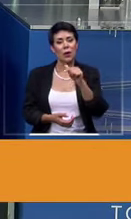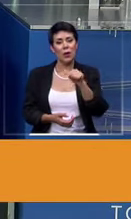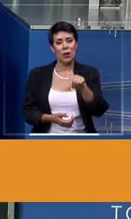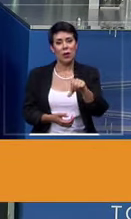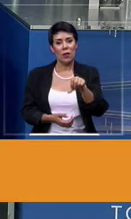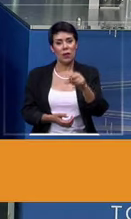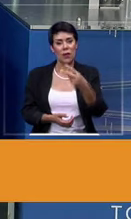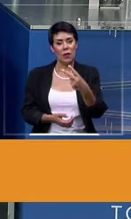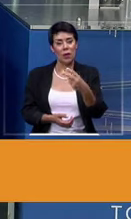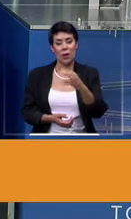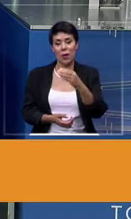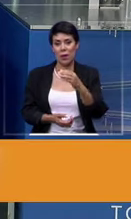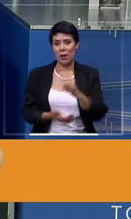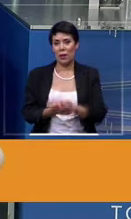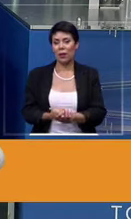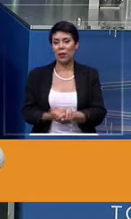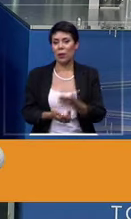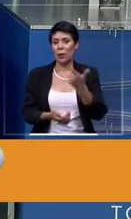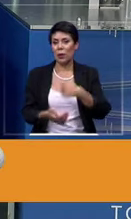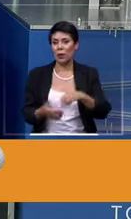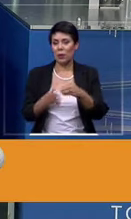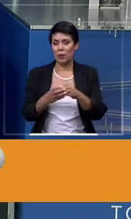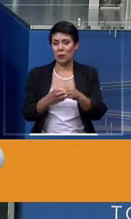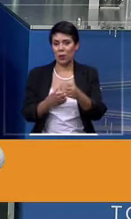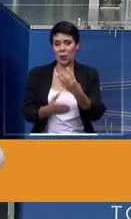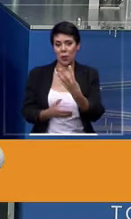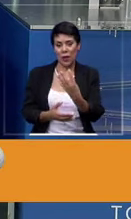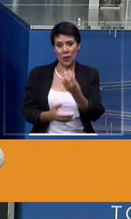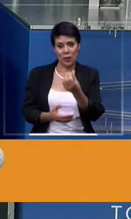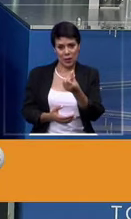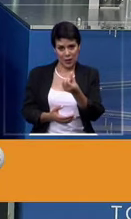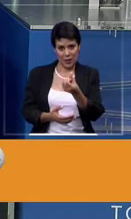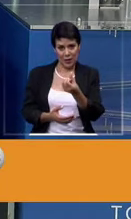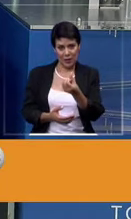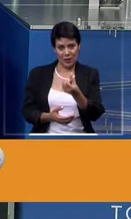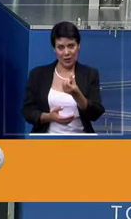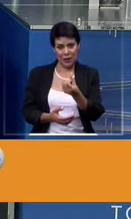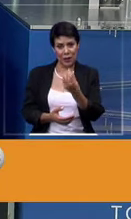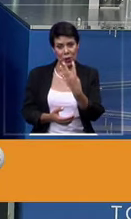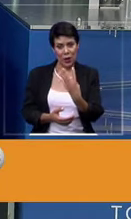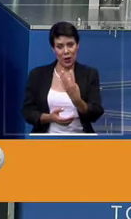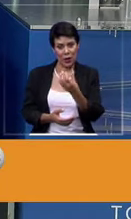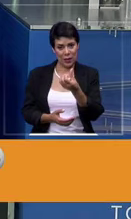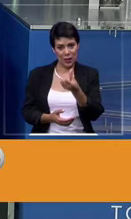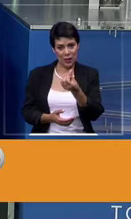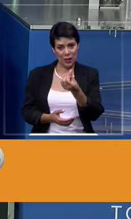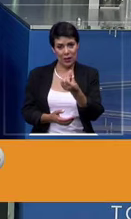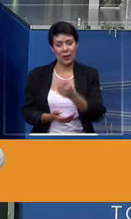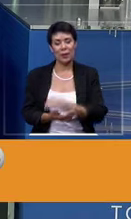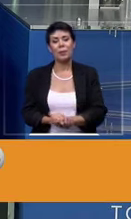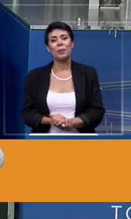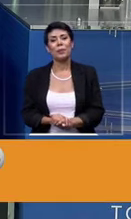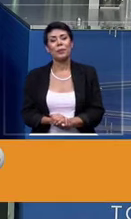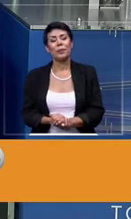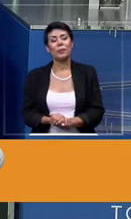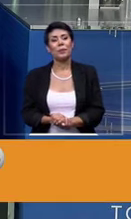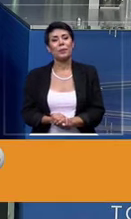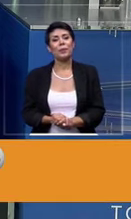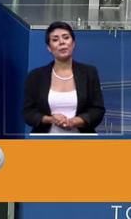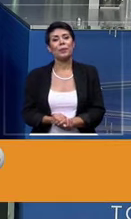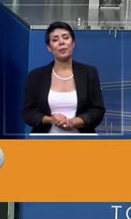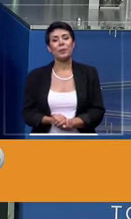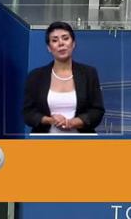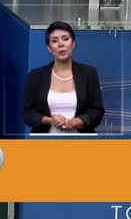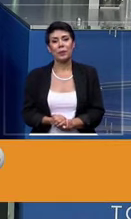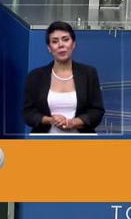R$1.054.872,92 na faixa principal da Lotomania. Bola rosa, número 46. Rosa, 46. O